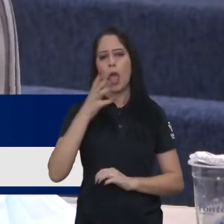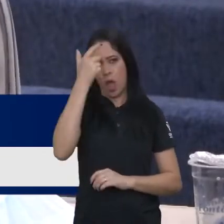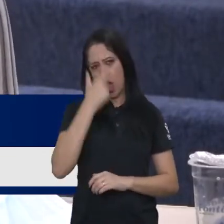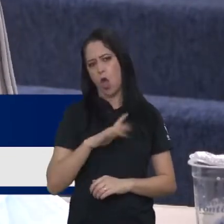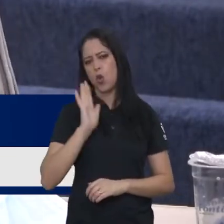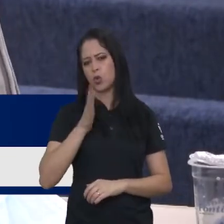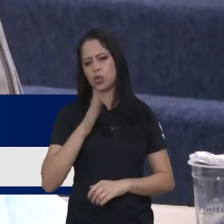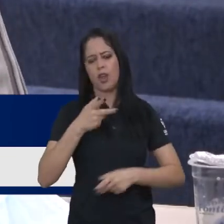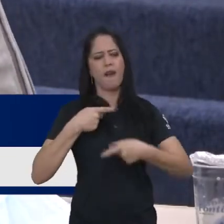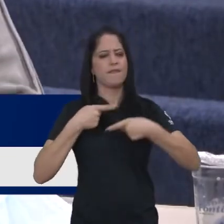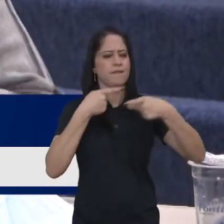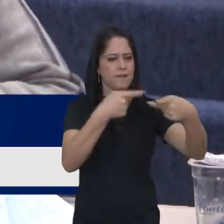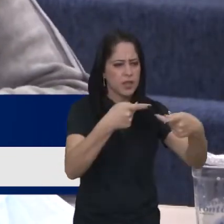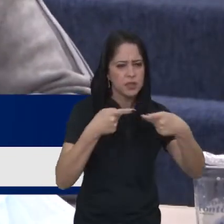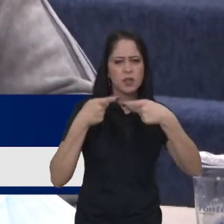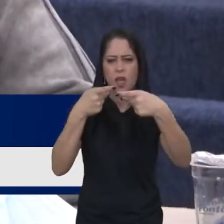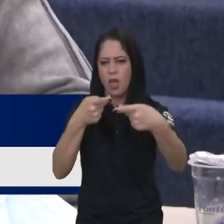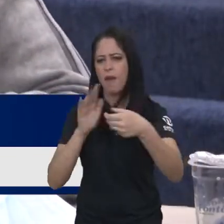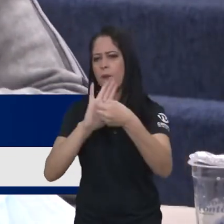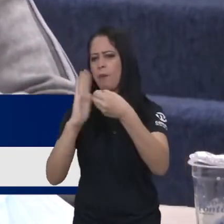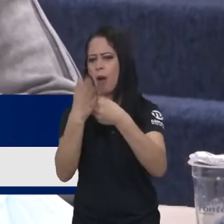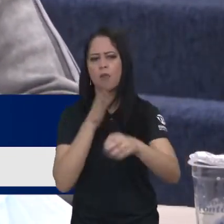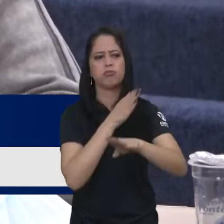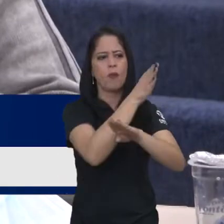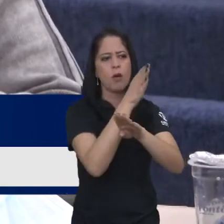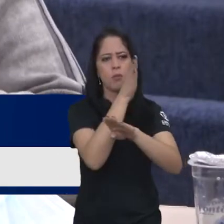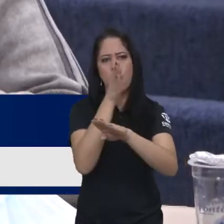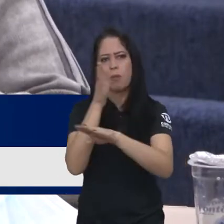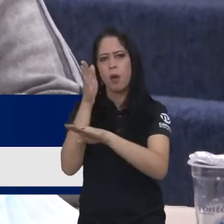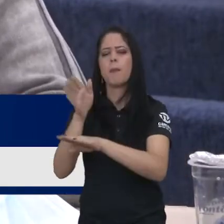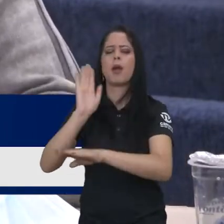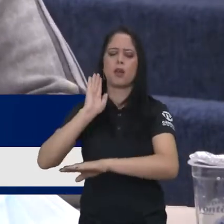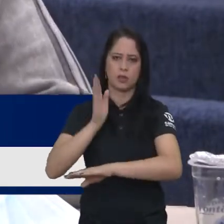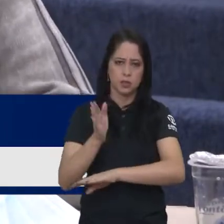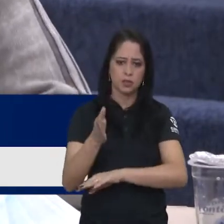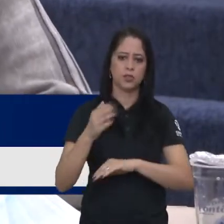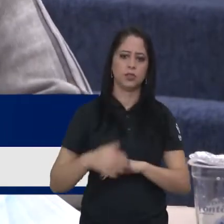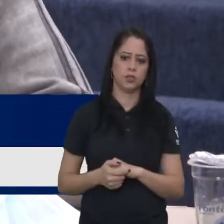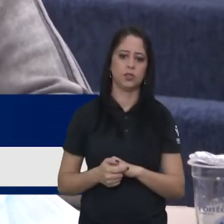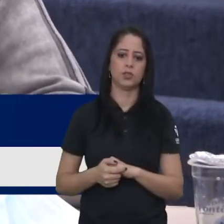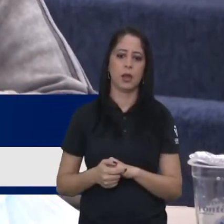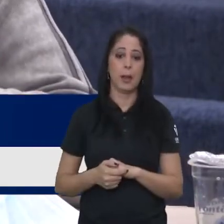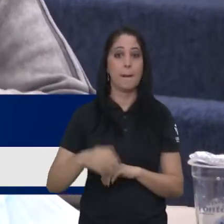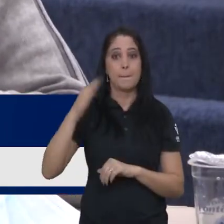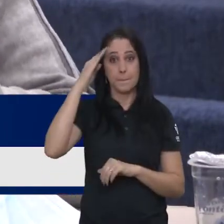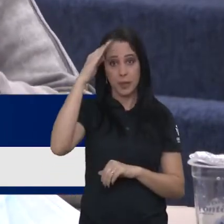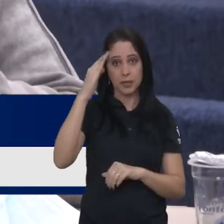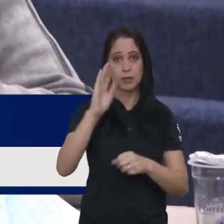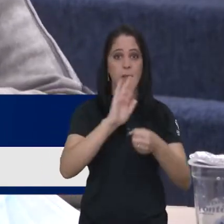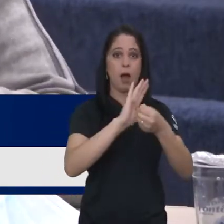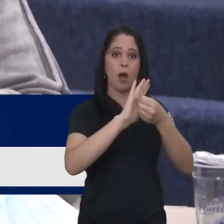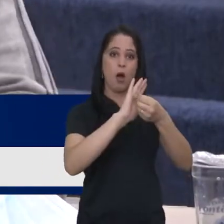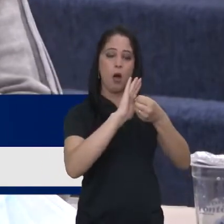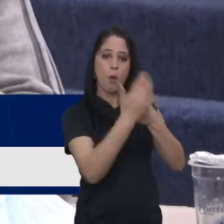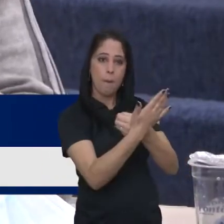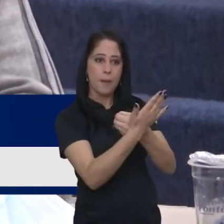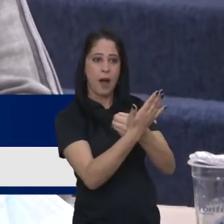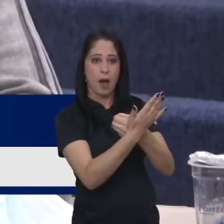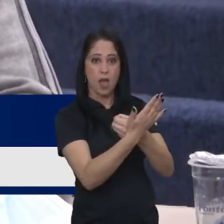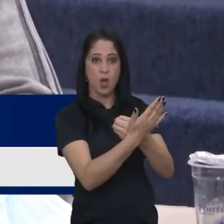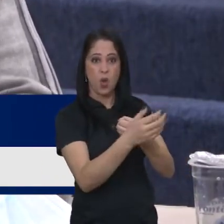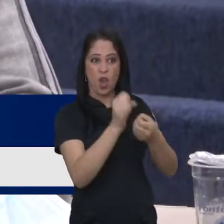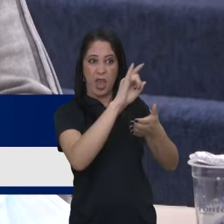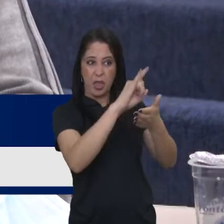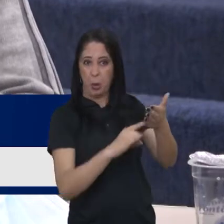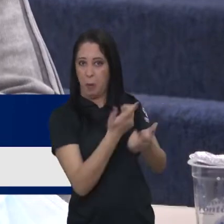visitei a grande maioria dos bairros da cidade, principalmente dos bairros clandestinos, entre